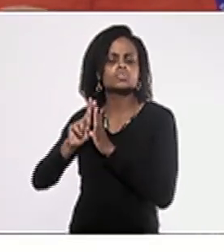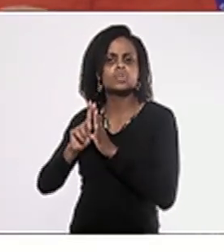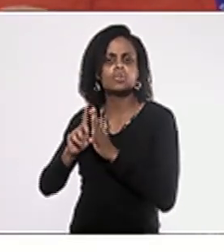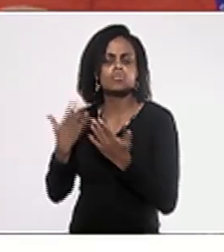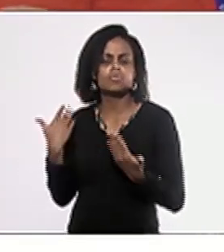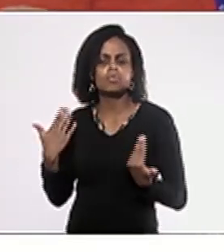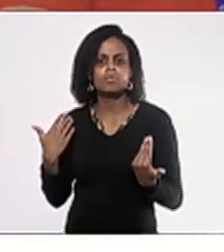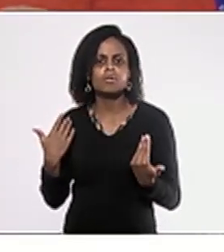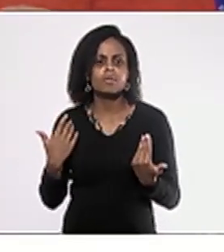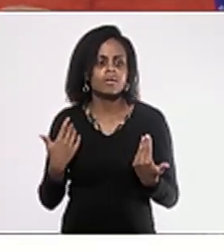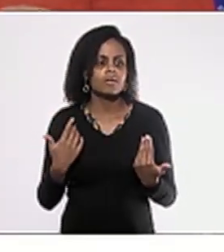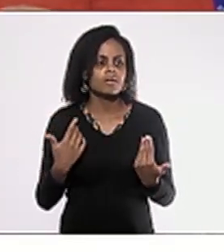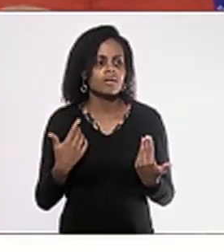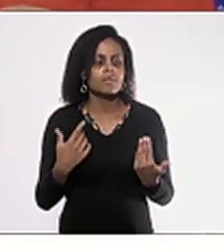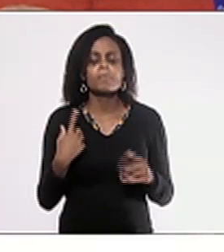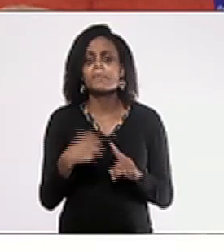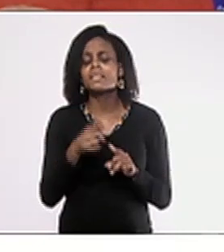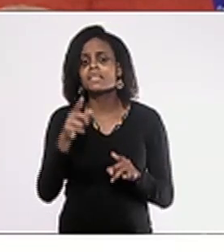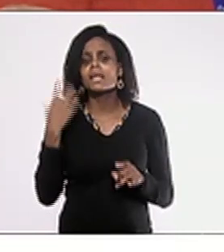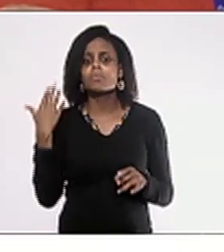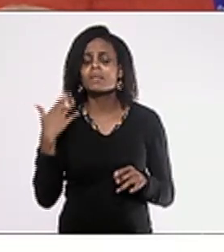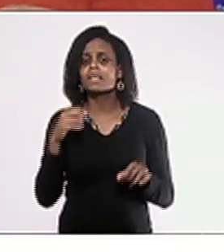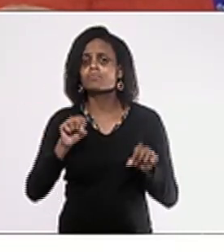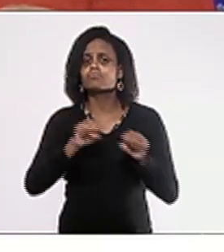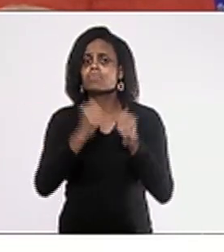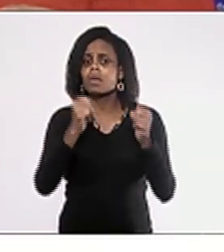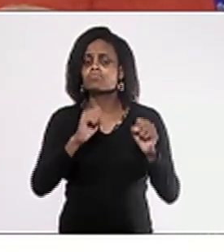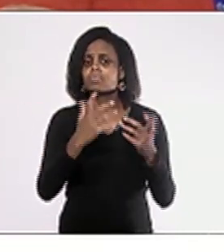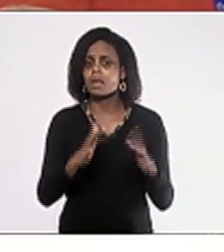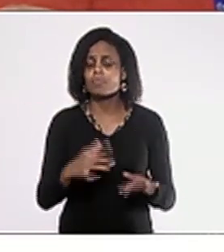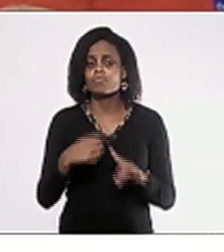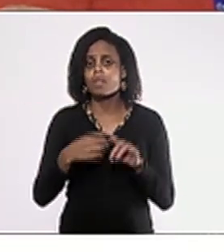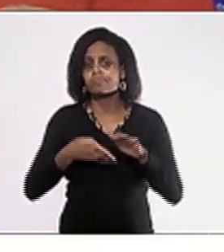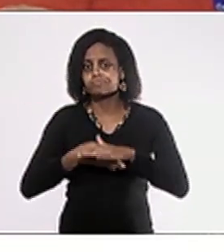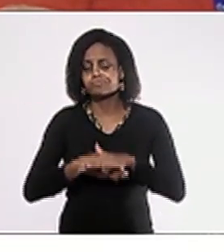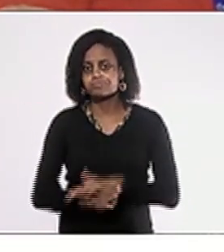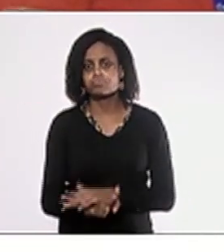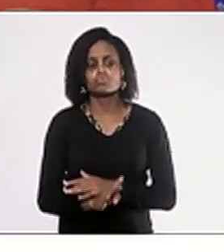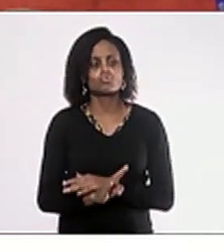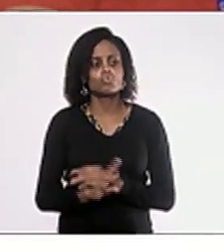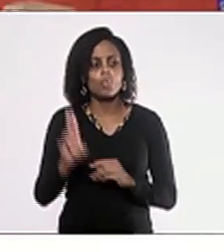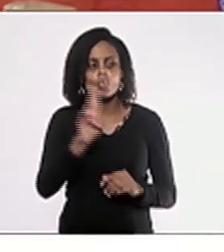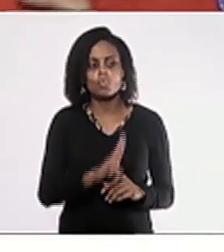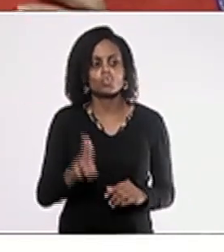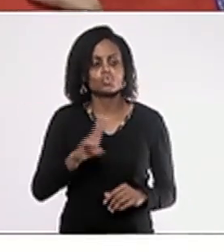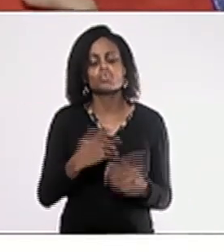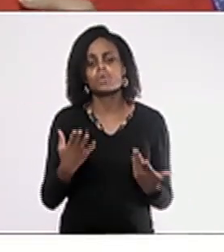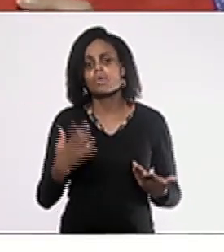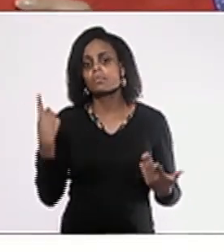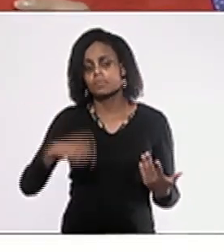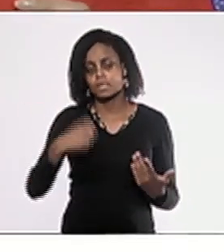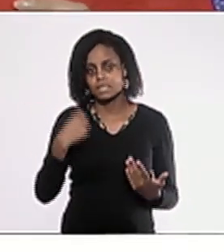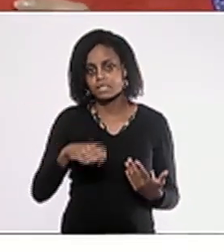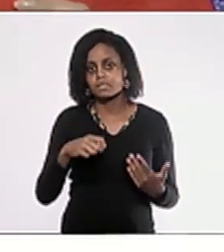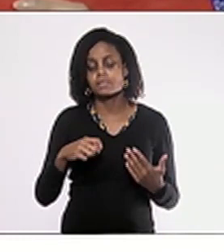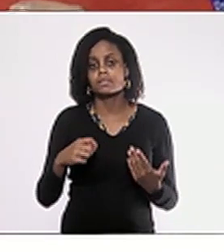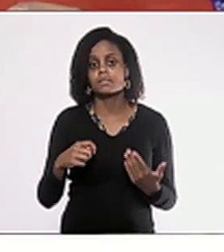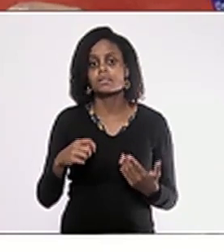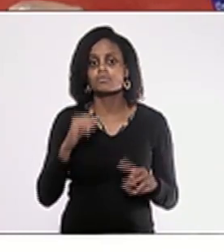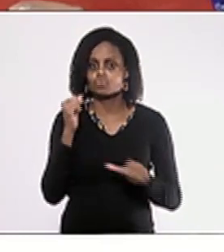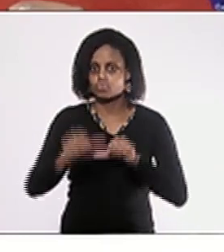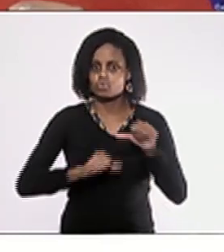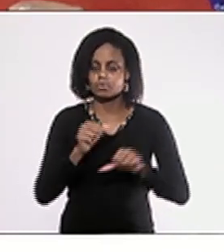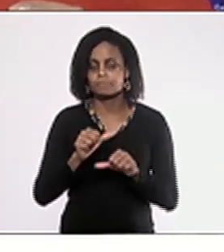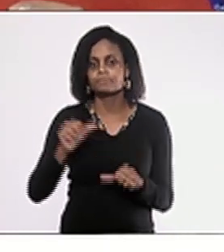anterior, mas o anterior está degradado, é porque ele se acostumou com o consumo, enfim, então é necessário, aí então a SEDAI hoje,